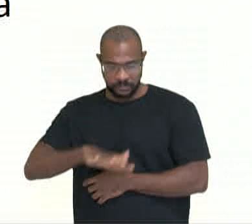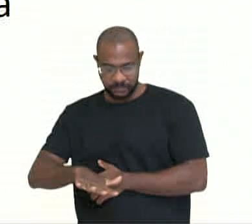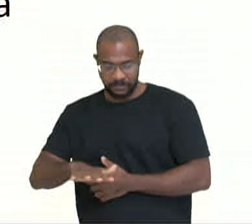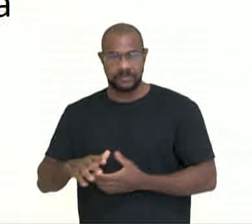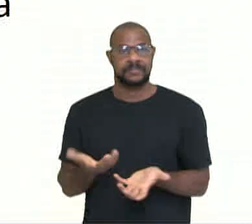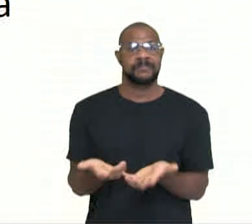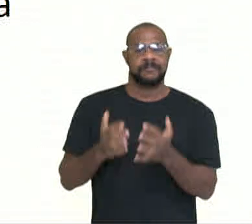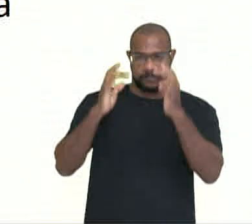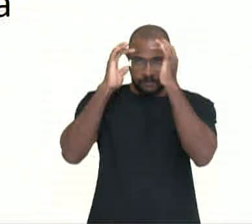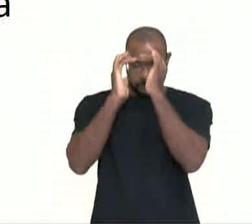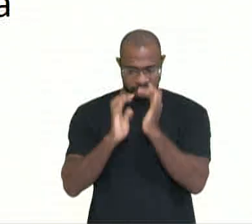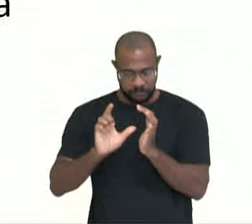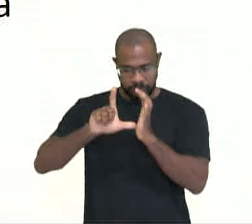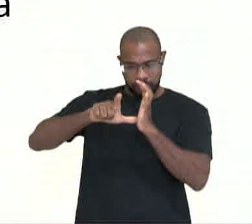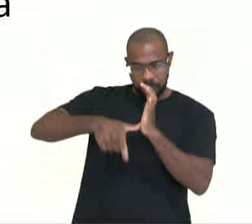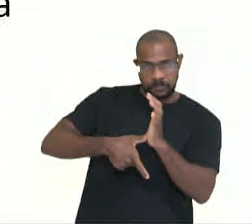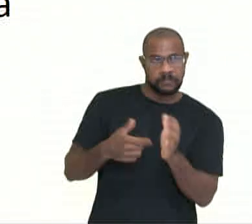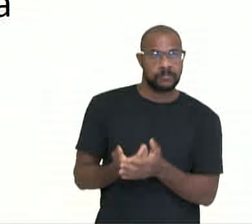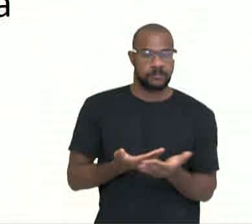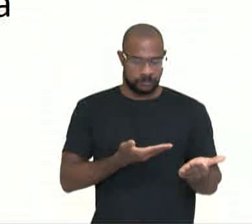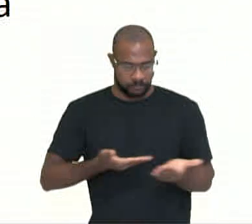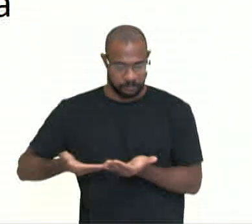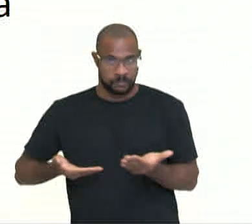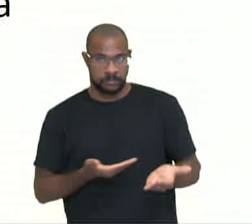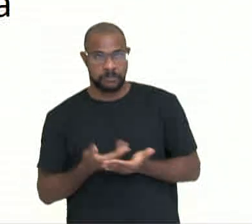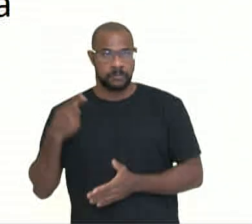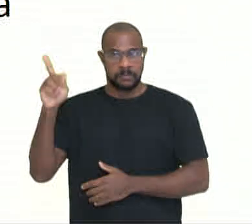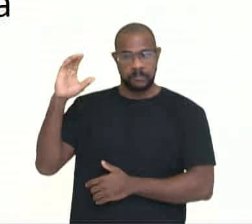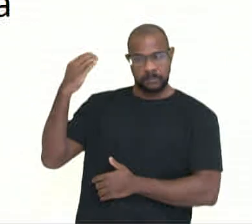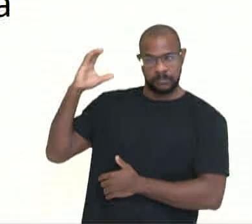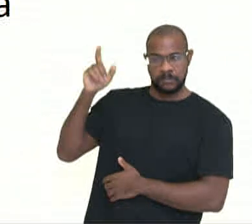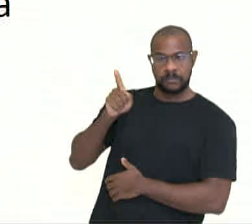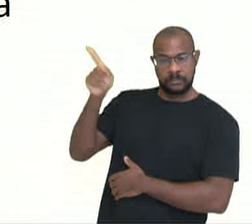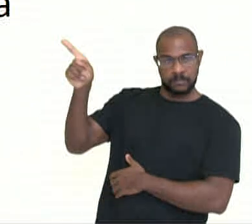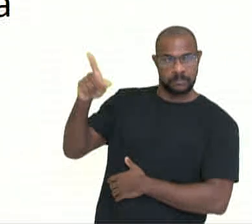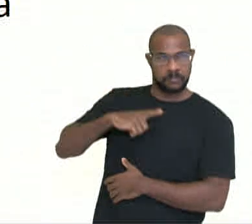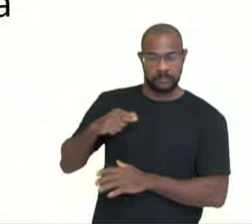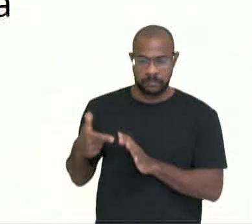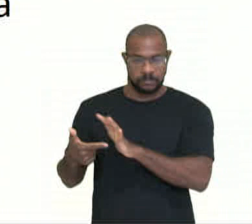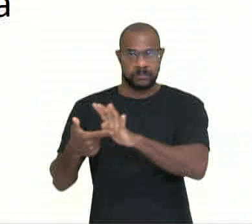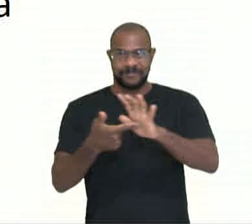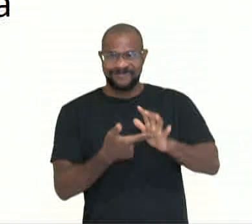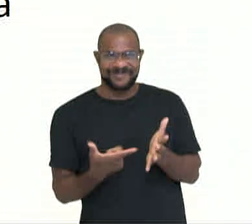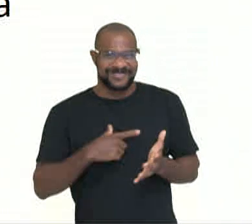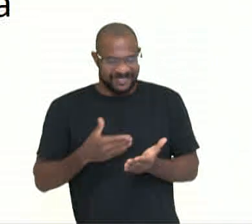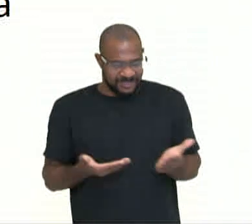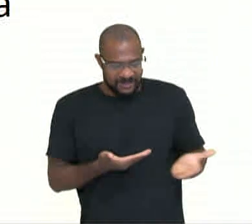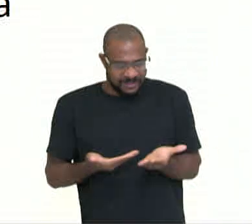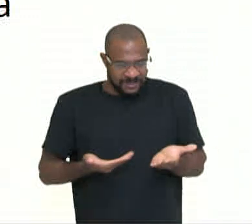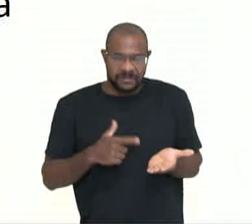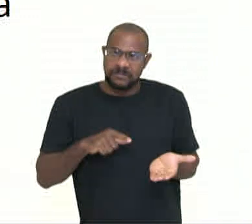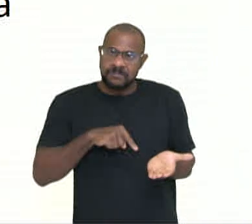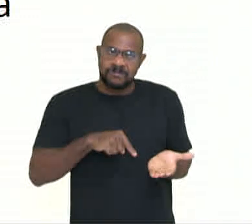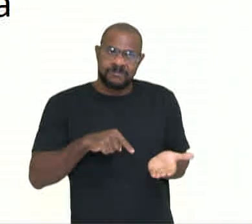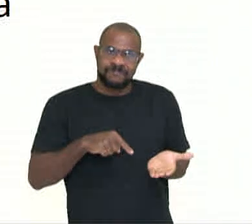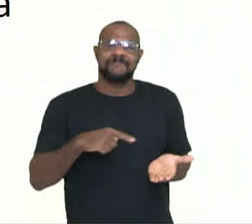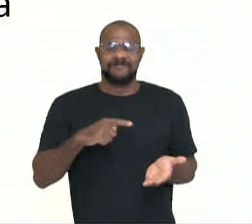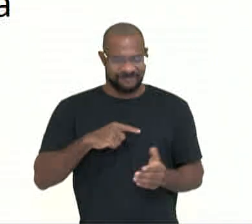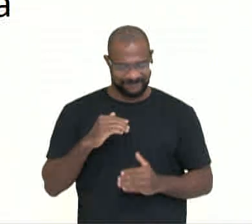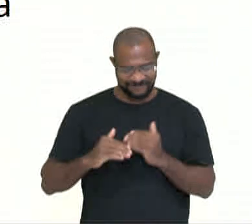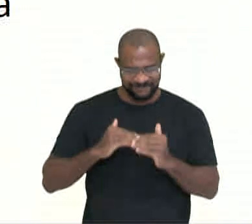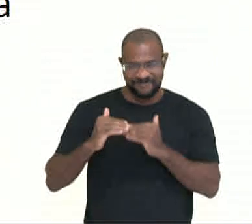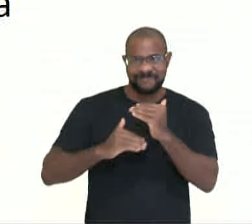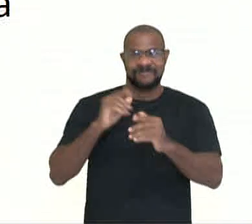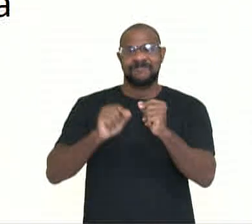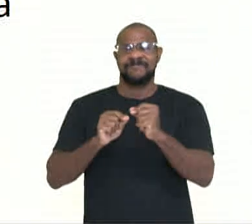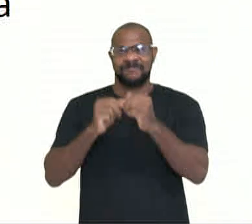neurológicos visíveis. Bebês colombianos expostos ao vírus do Zika no útero apresentam atrasos no desenvolvimento neurológico